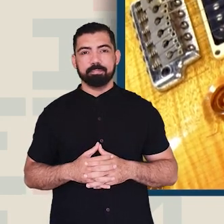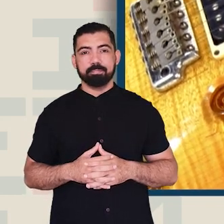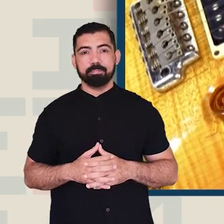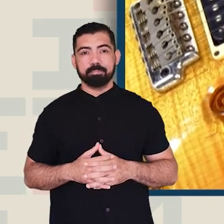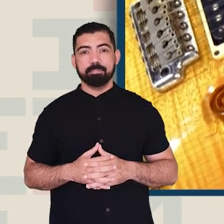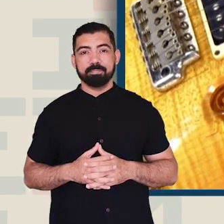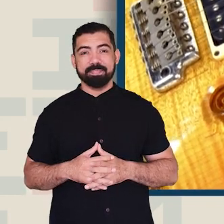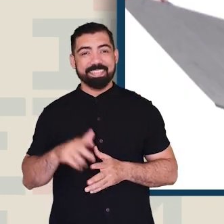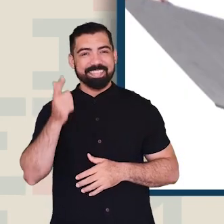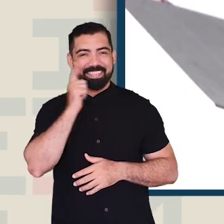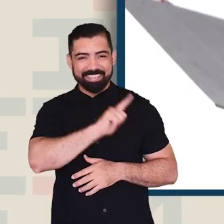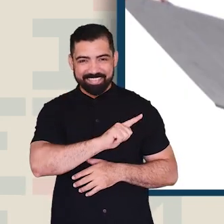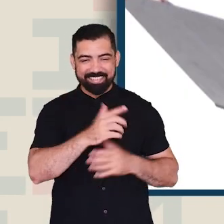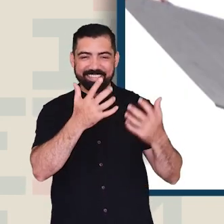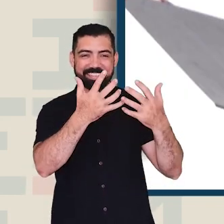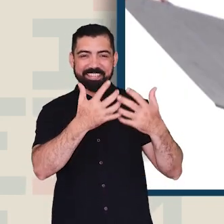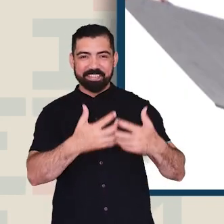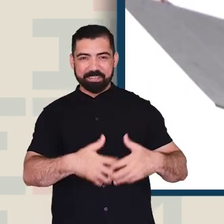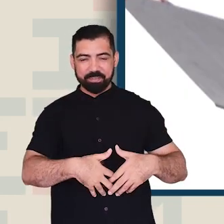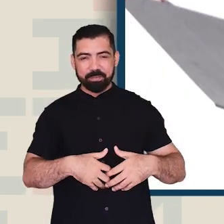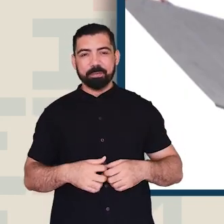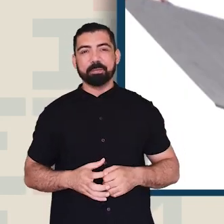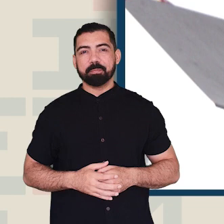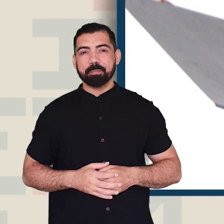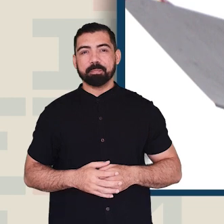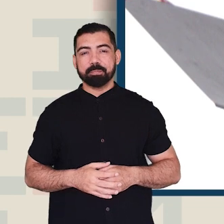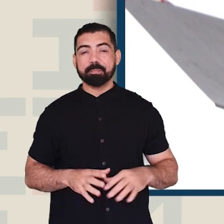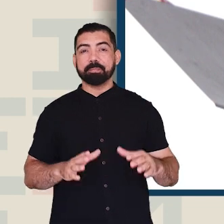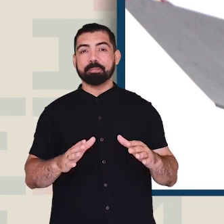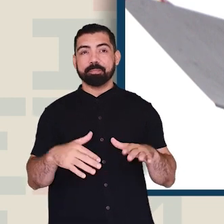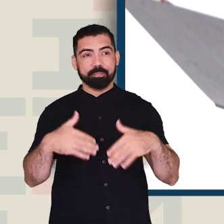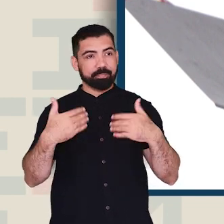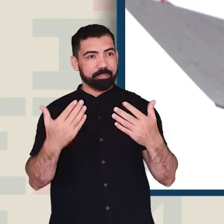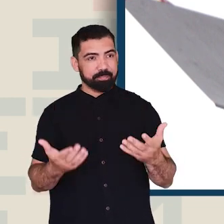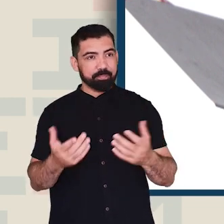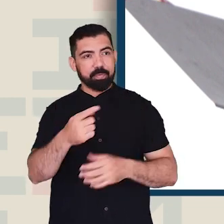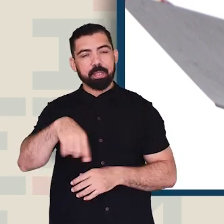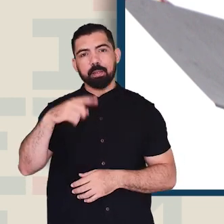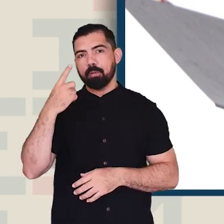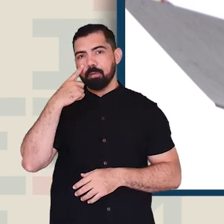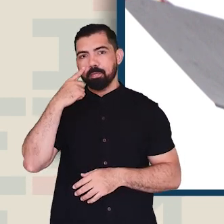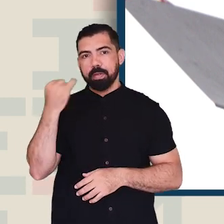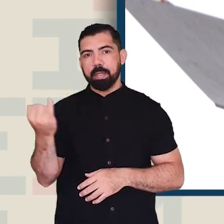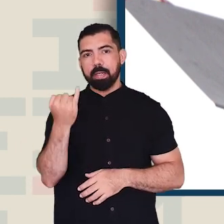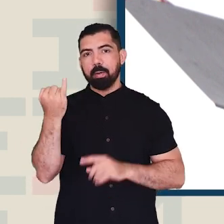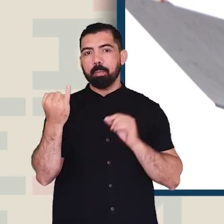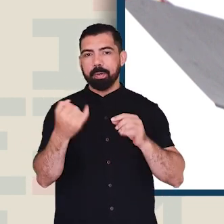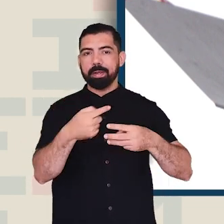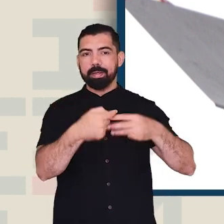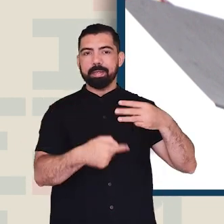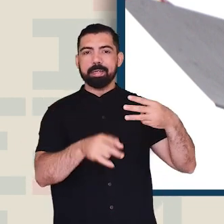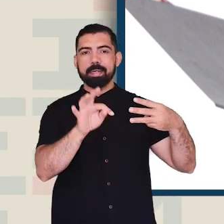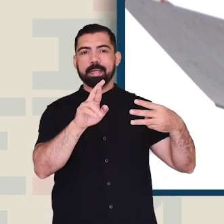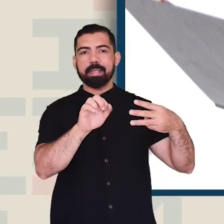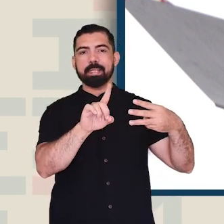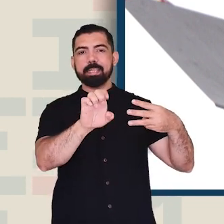Pronto, deu certo. Certo? Então vocês veem a importância da tríade. Então,